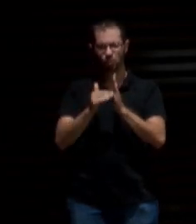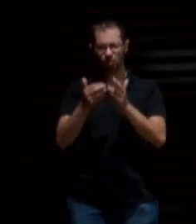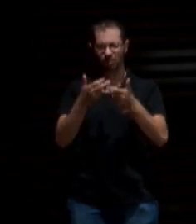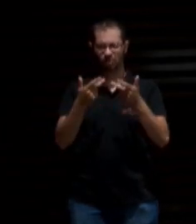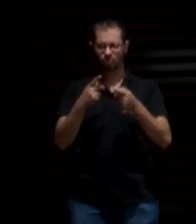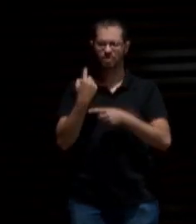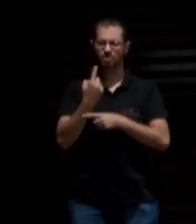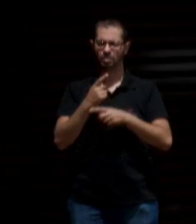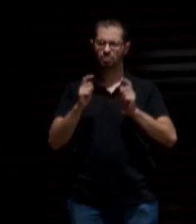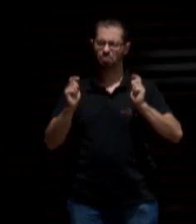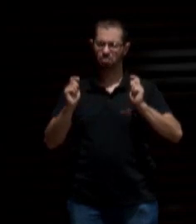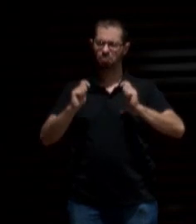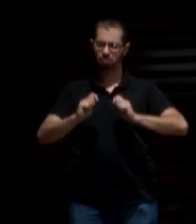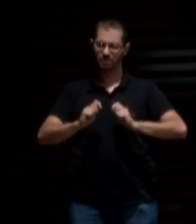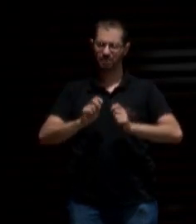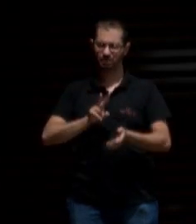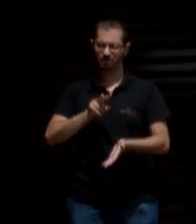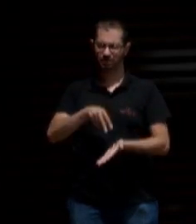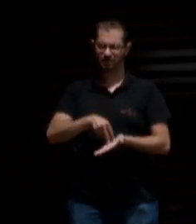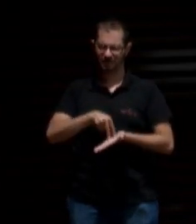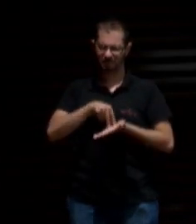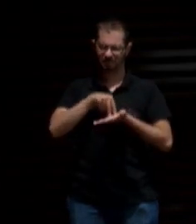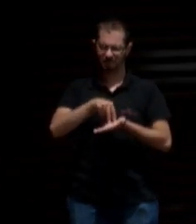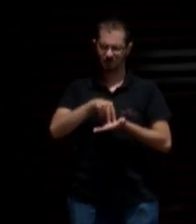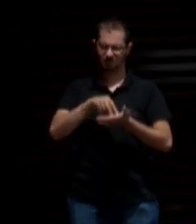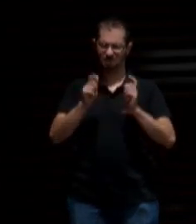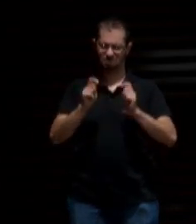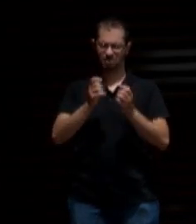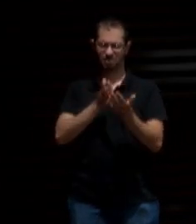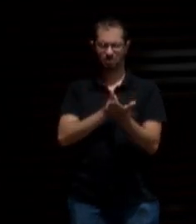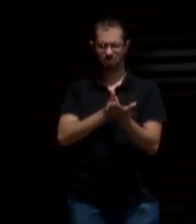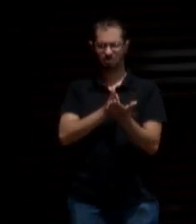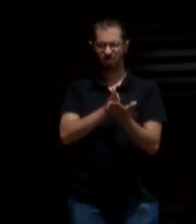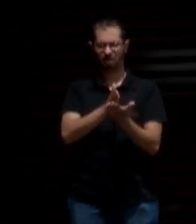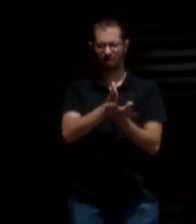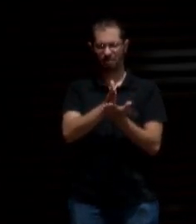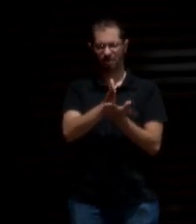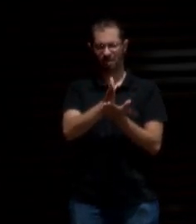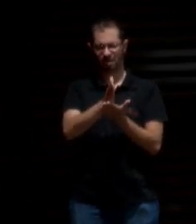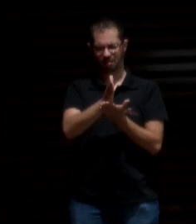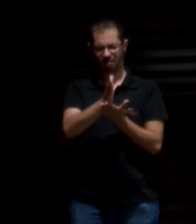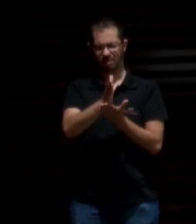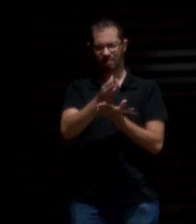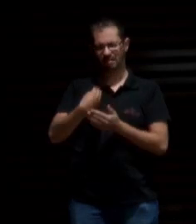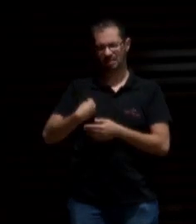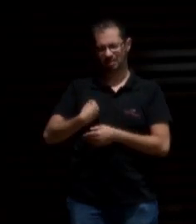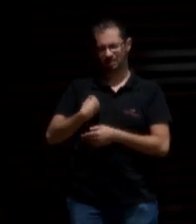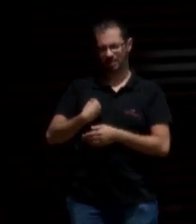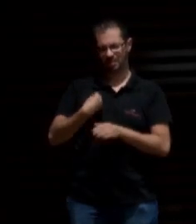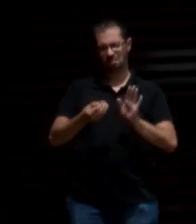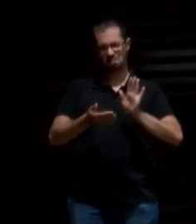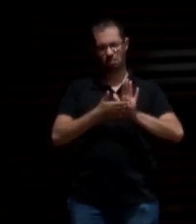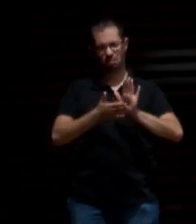nos restabelecer os joelhos trôpegos e possamos caminhar essa carreira que nos está proposta, olhando firmemente para